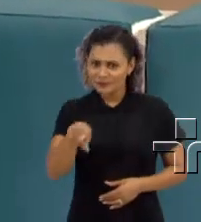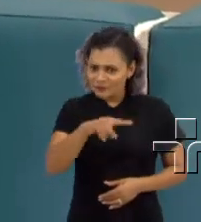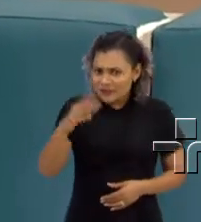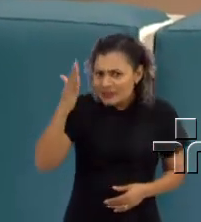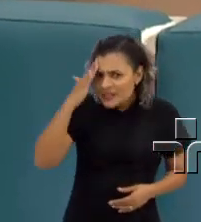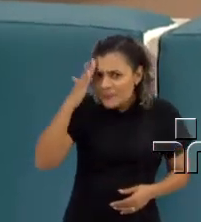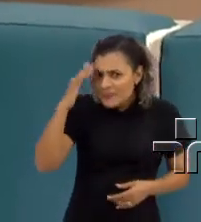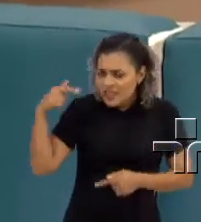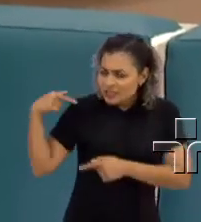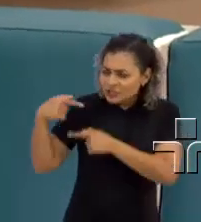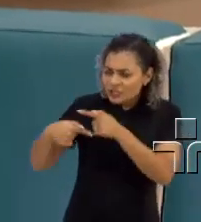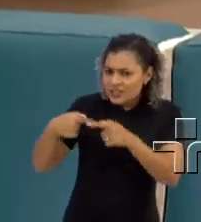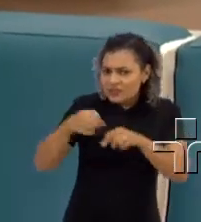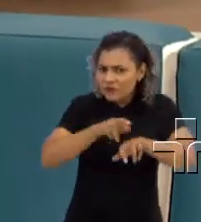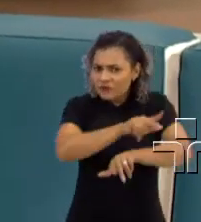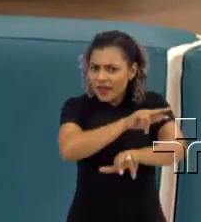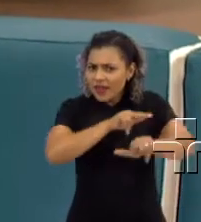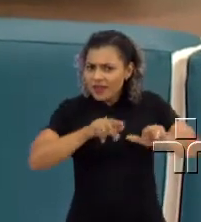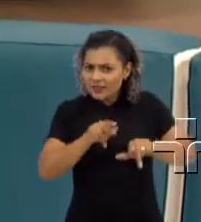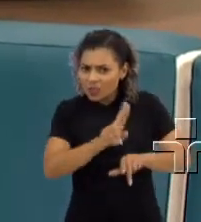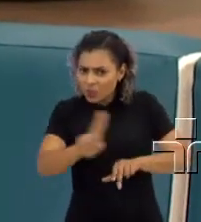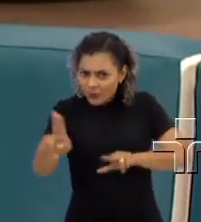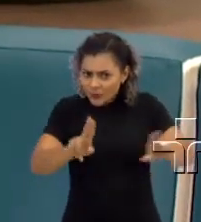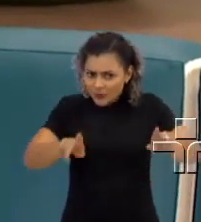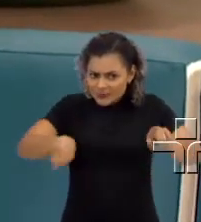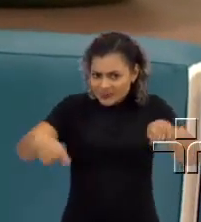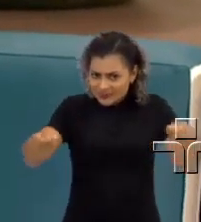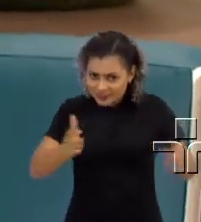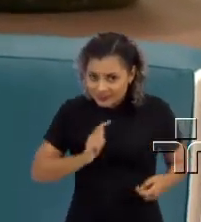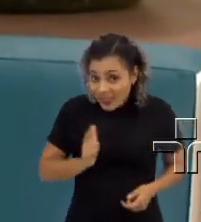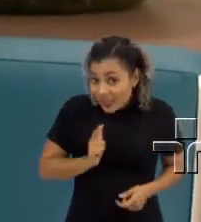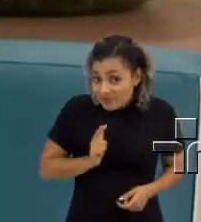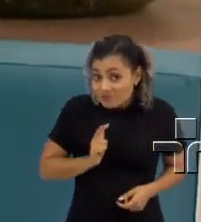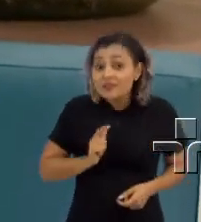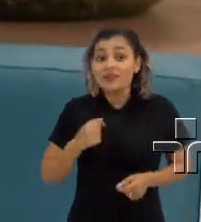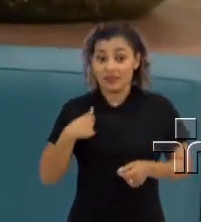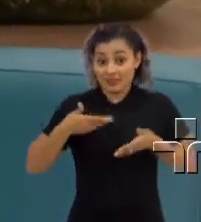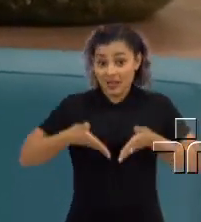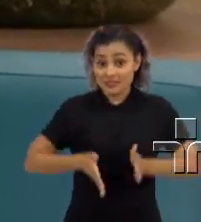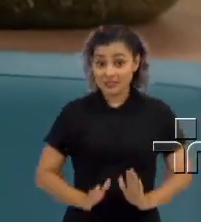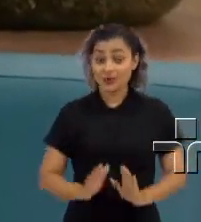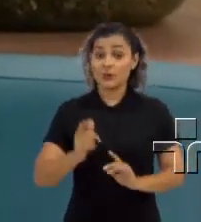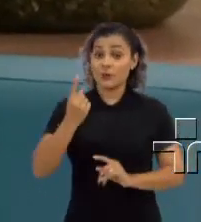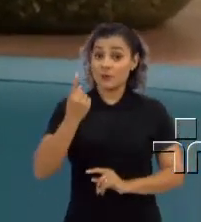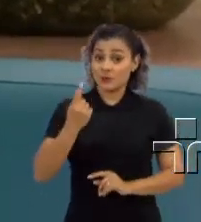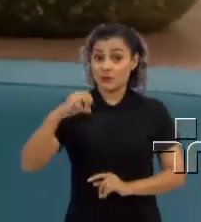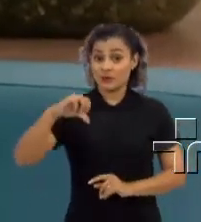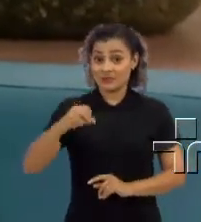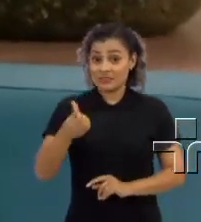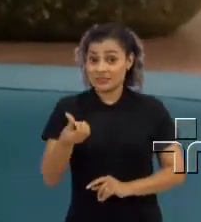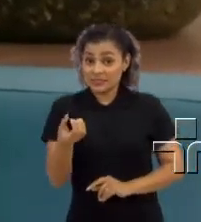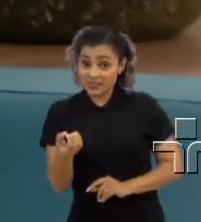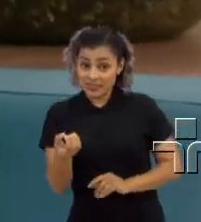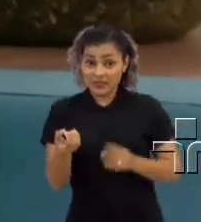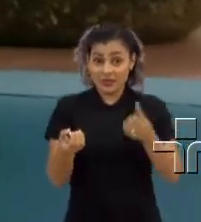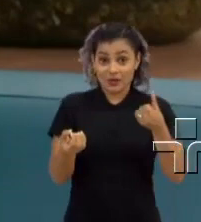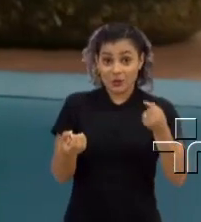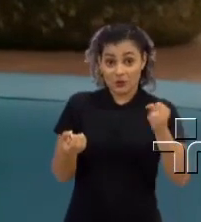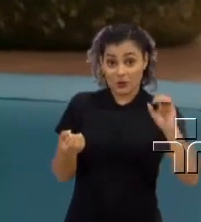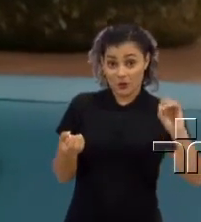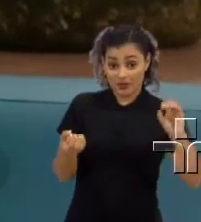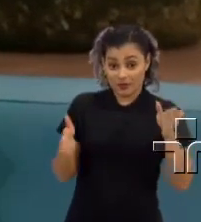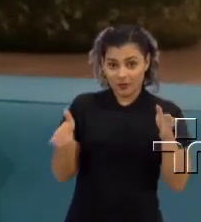Você sabia que as gerações ganham nomes? Por exemplo, quem nasceu entre as décadas de 60 e 80 é